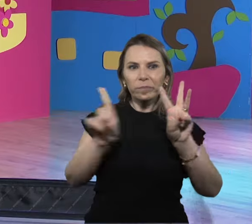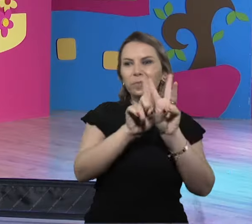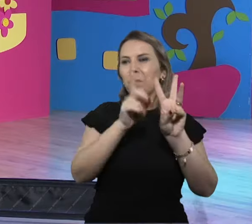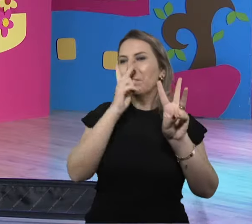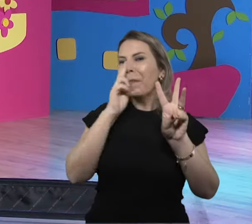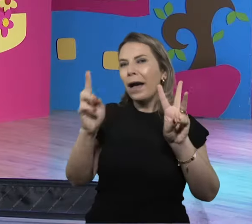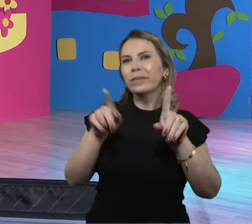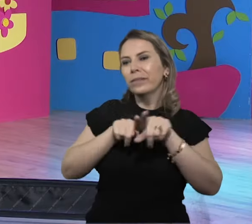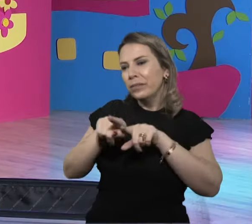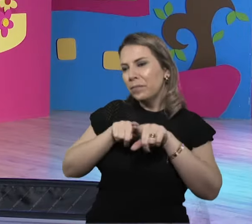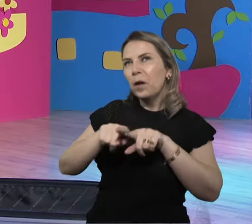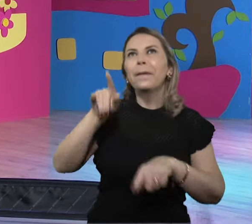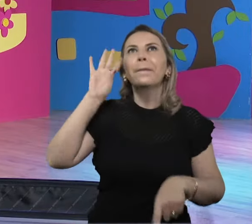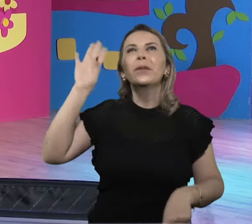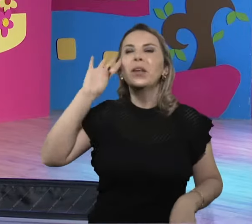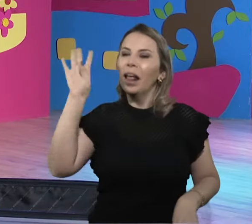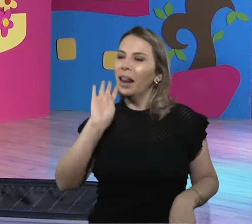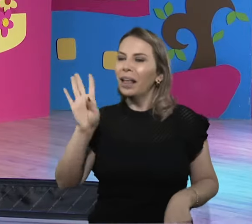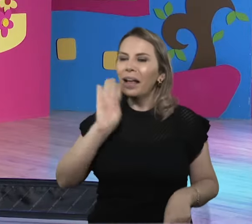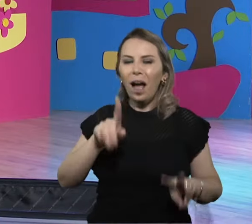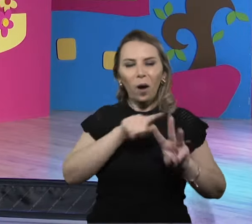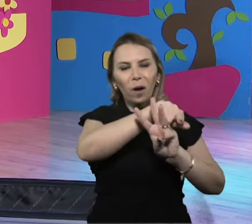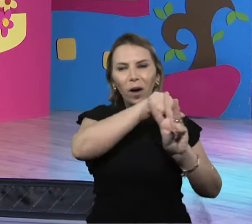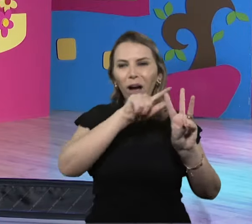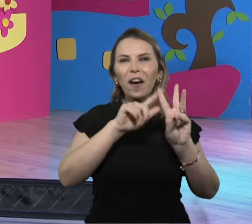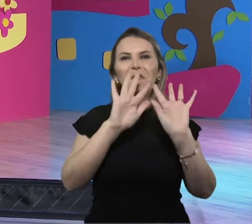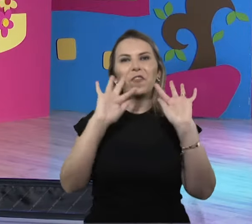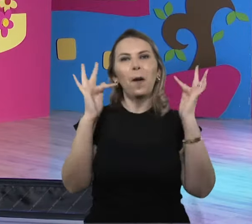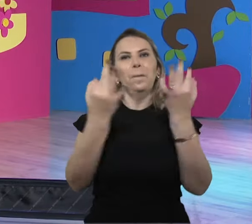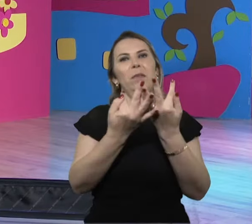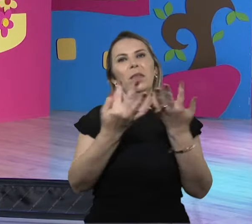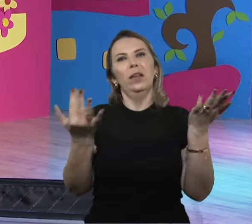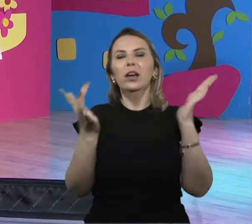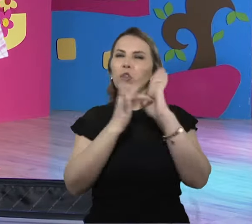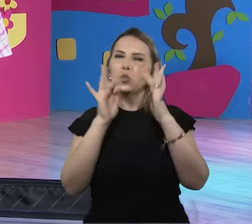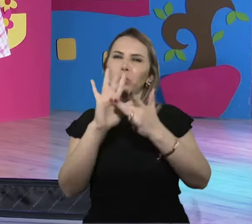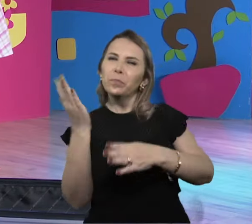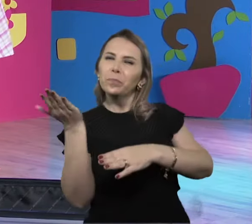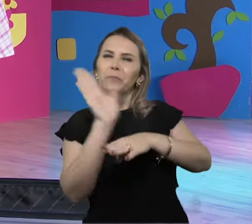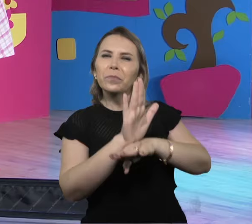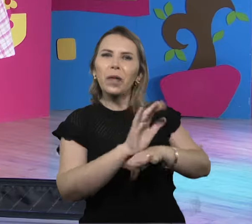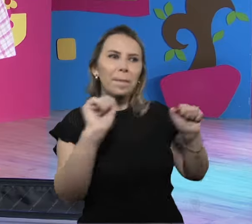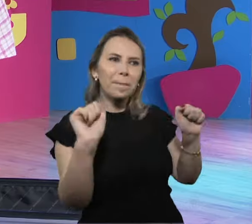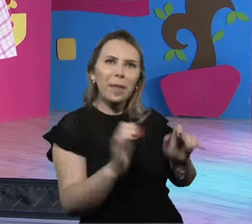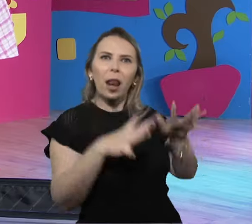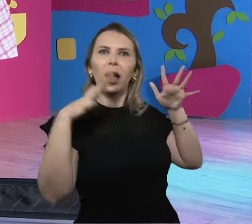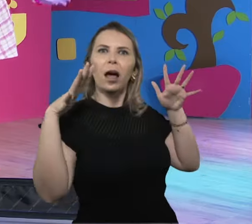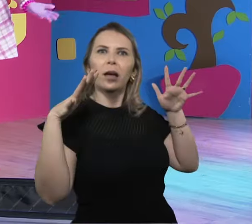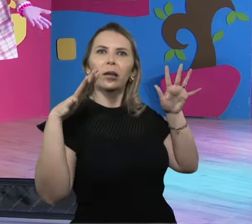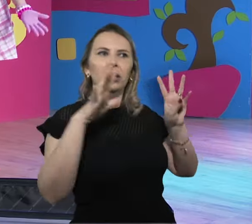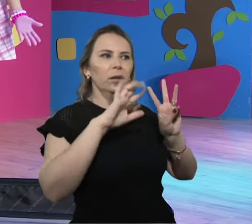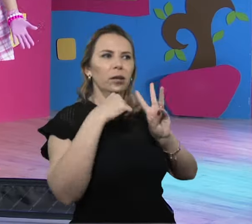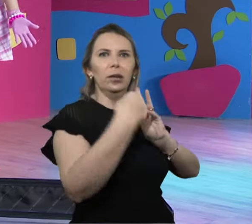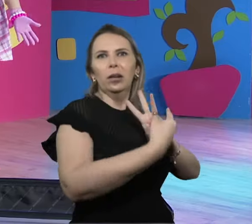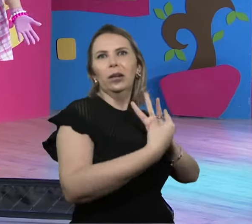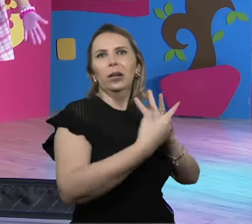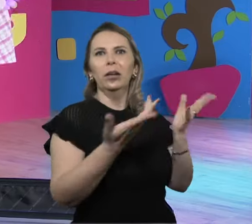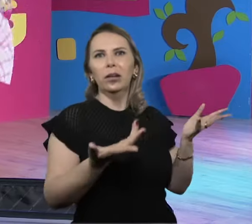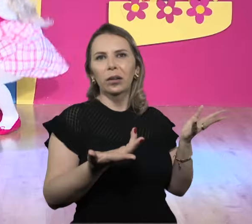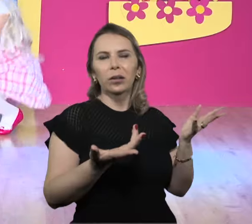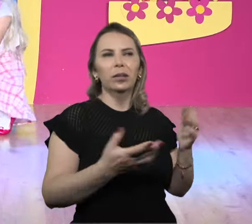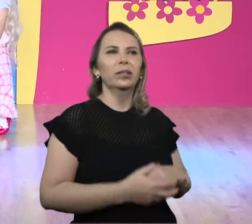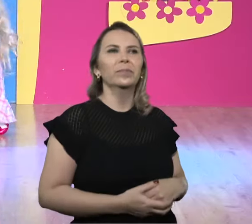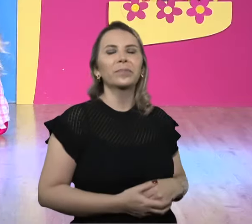três irmãos! Imagina, Manu, que legal! Eles eram uma família! E Jesus fez um milagre lindo na vida dessa